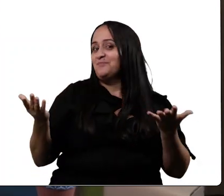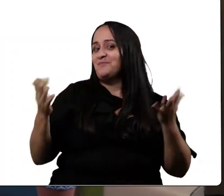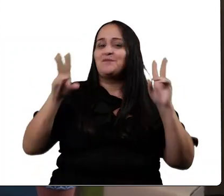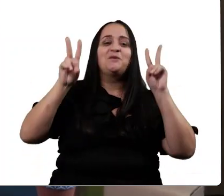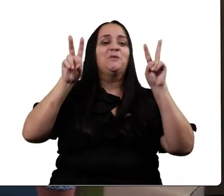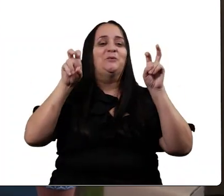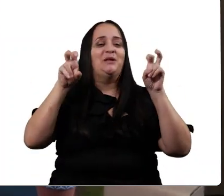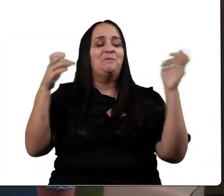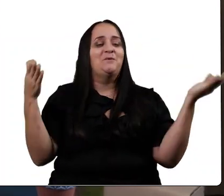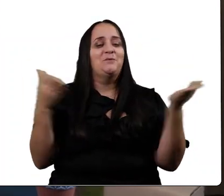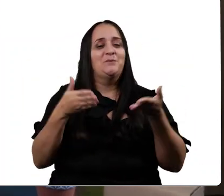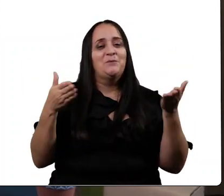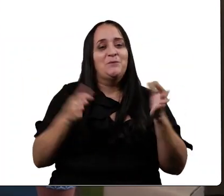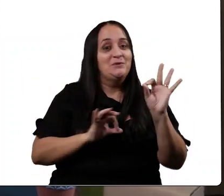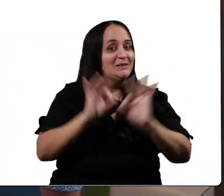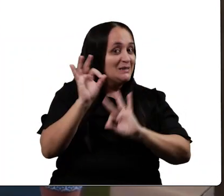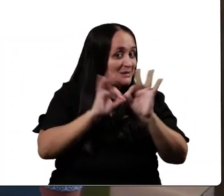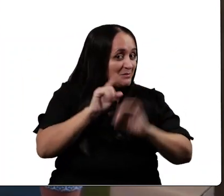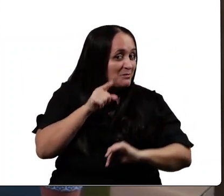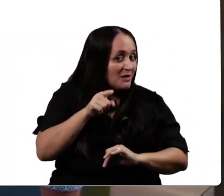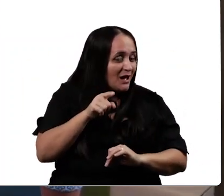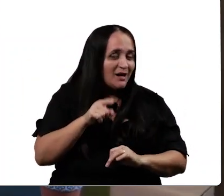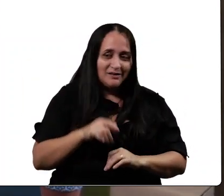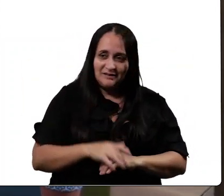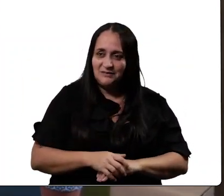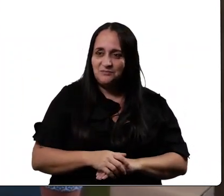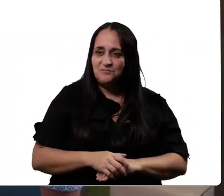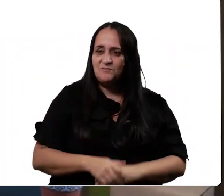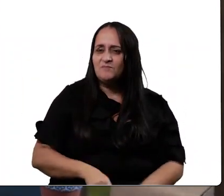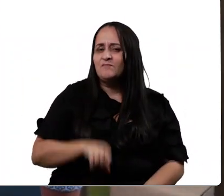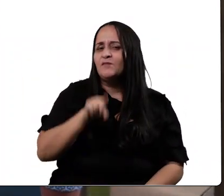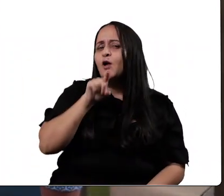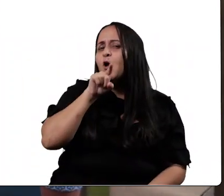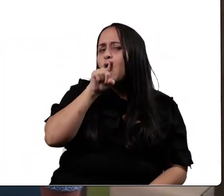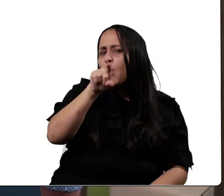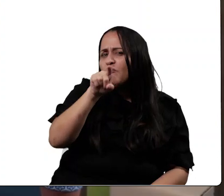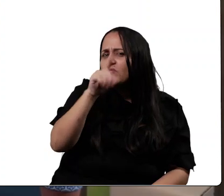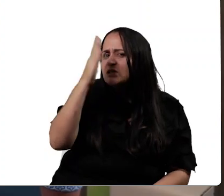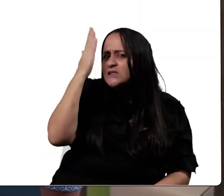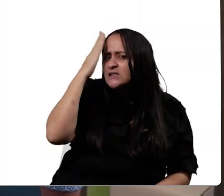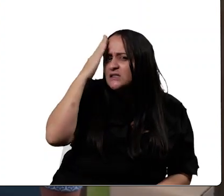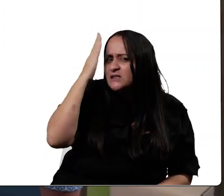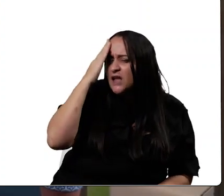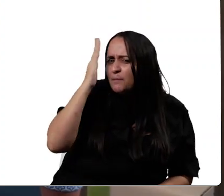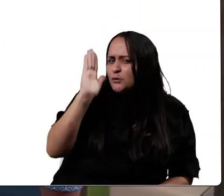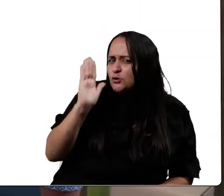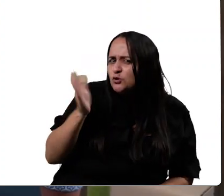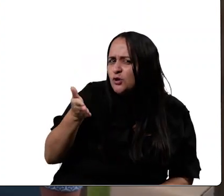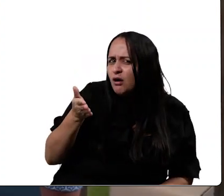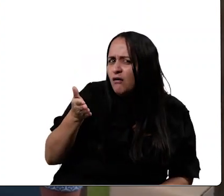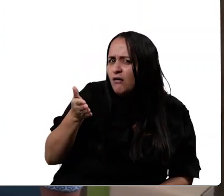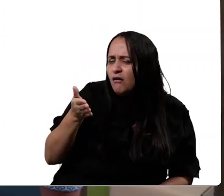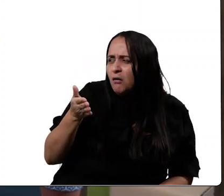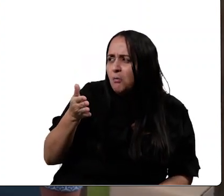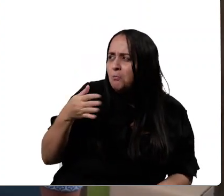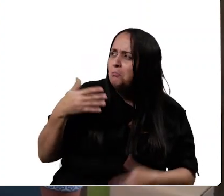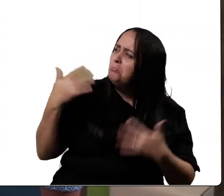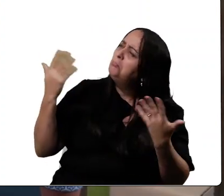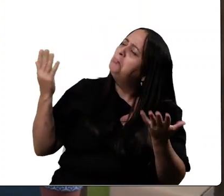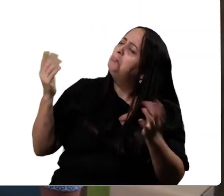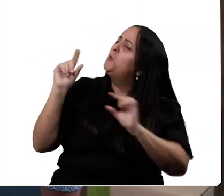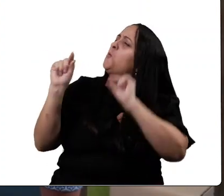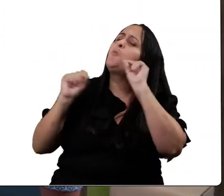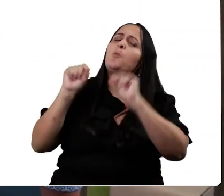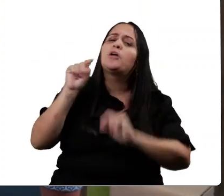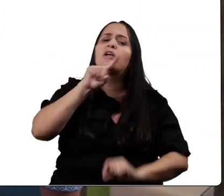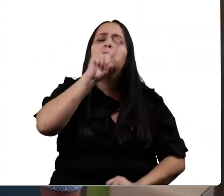preparem, porque a aula vai começar agora. Muito bem! Você sabia? Sabia de quê, Pró? Olha, os